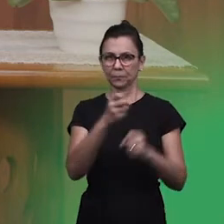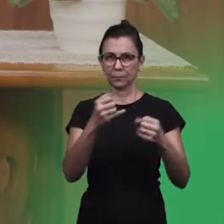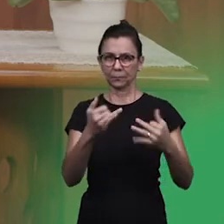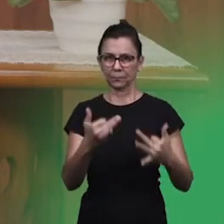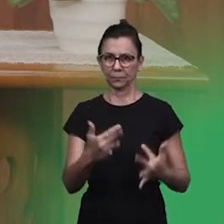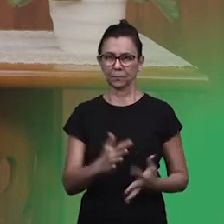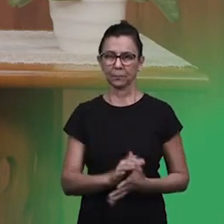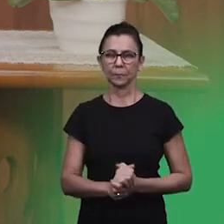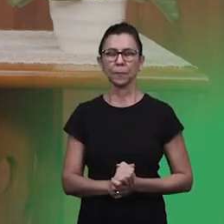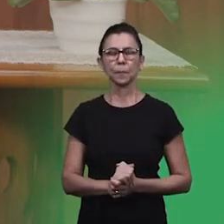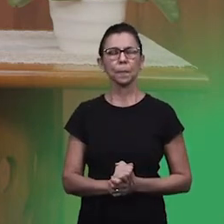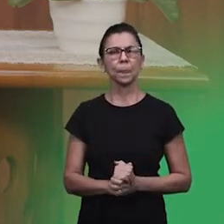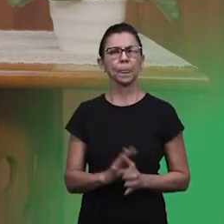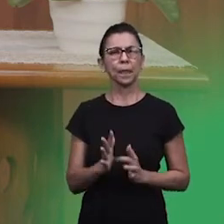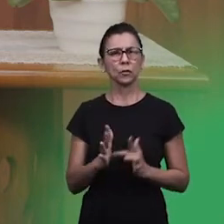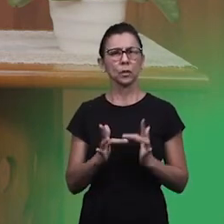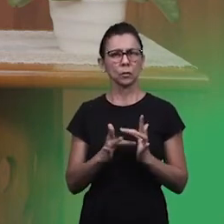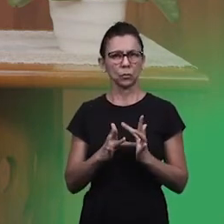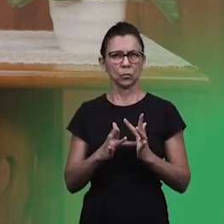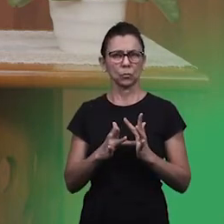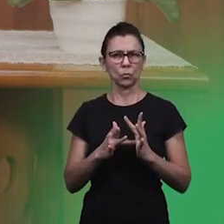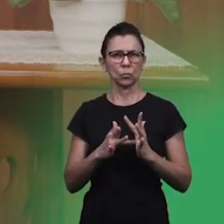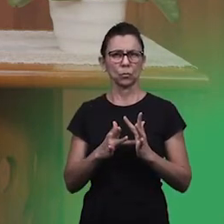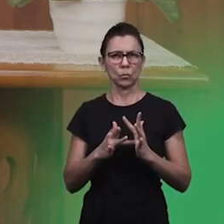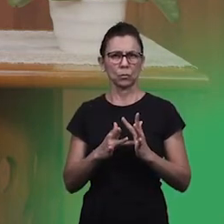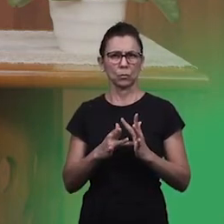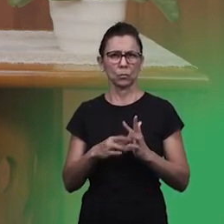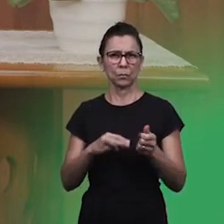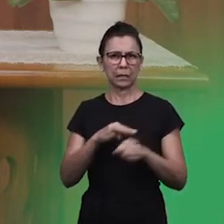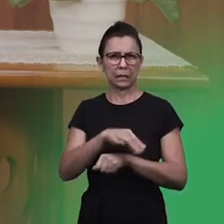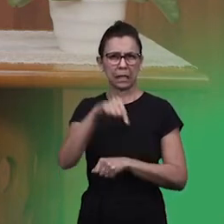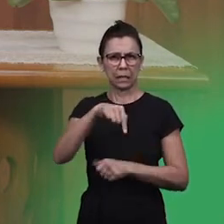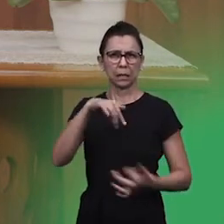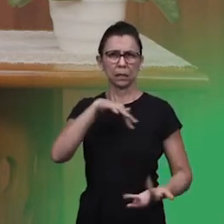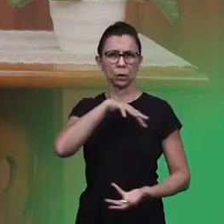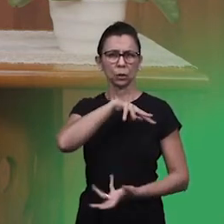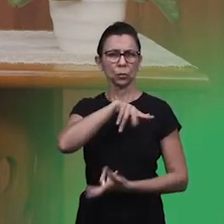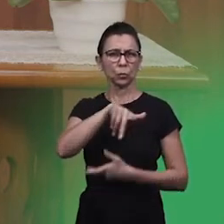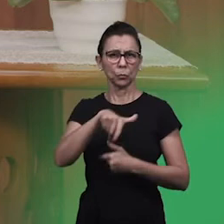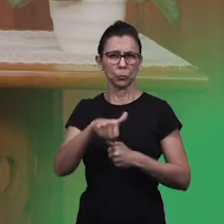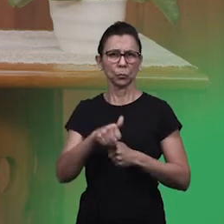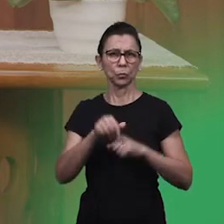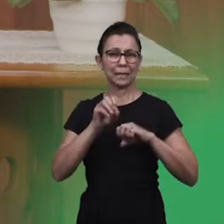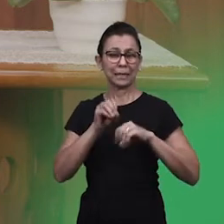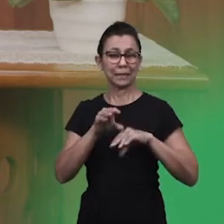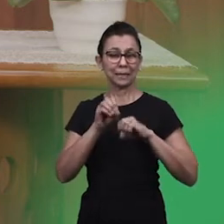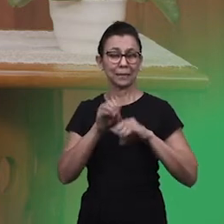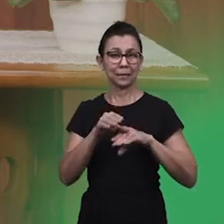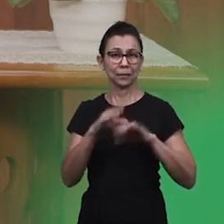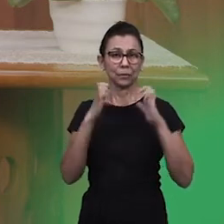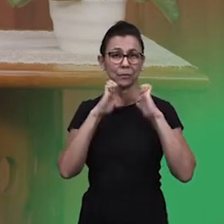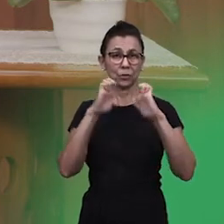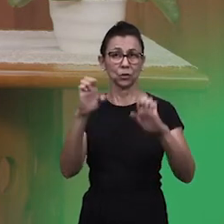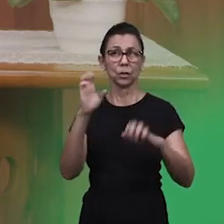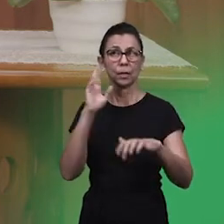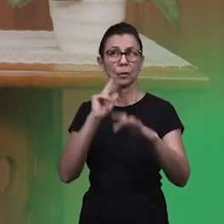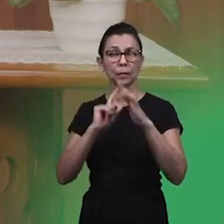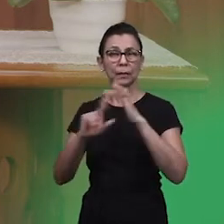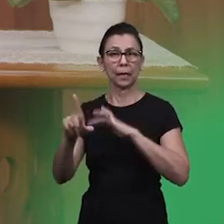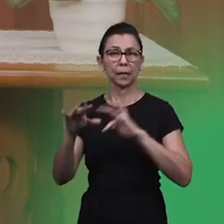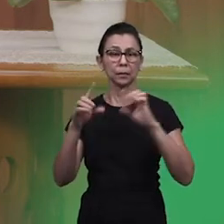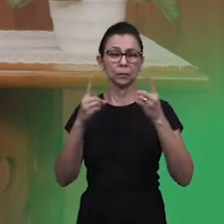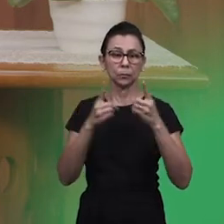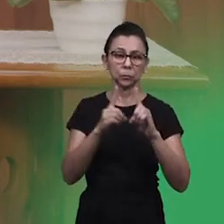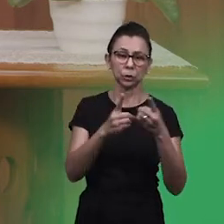ensina o evangelho verdadeiro, o evangelho eterno aos seus discípulos e às multidões que